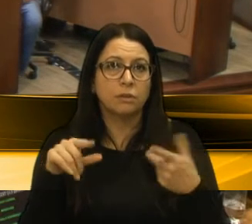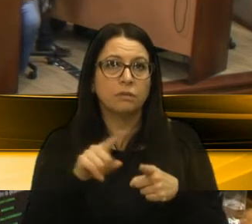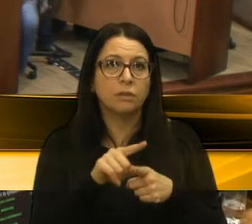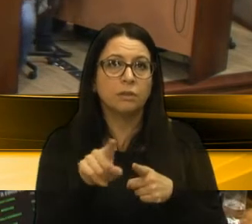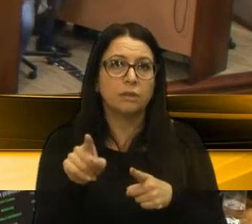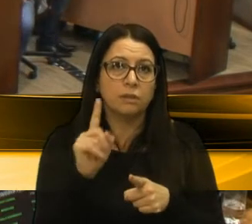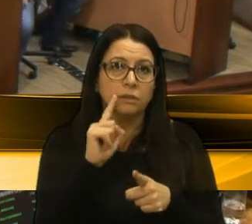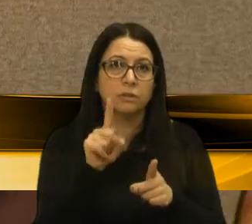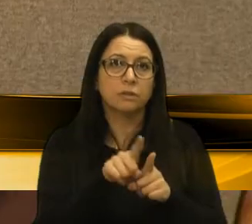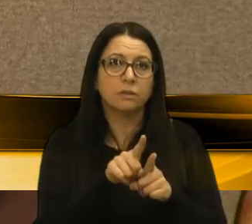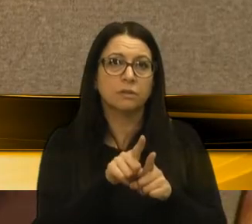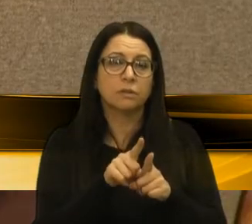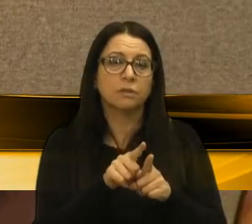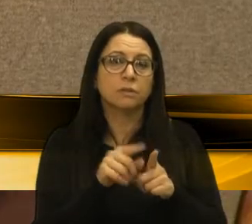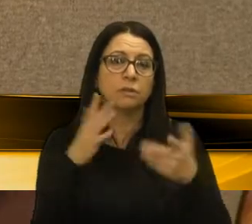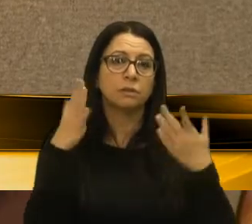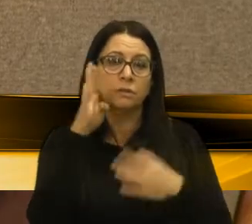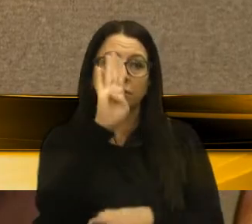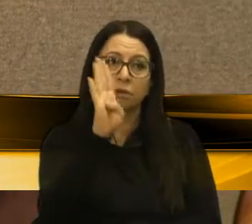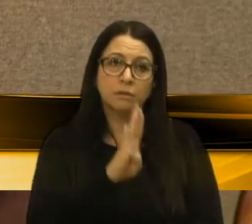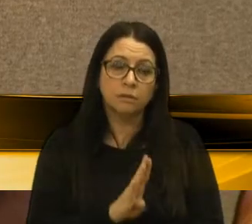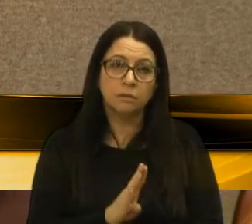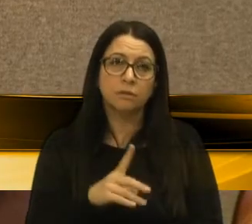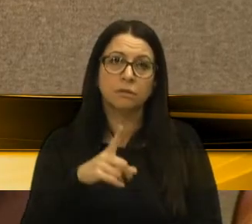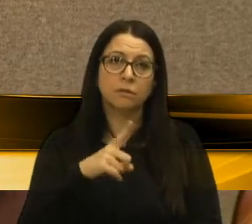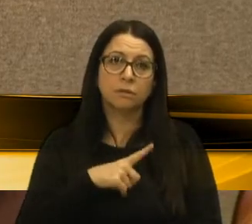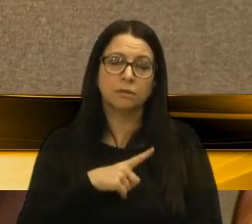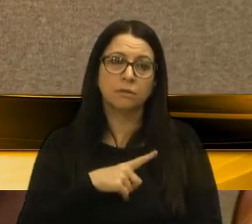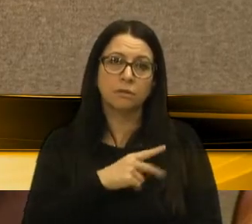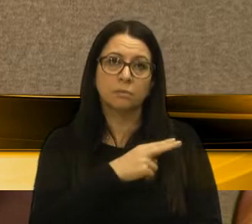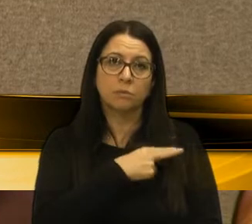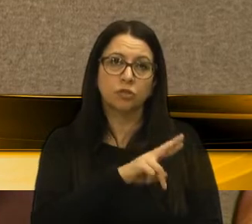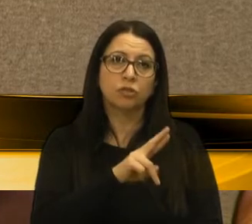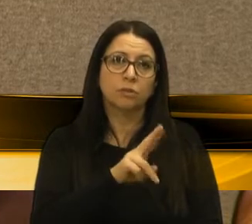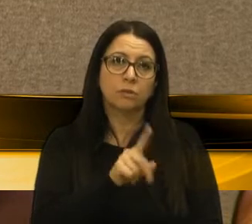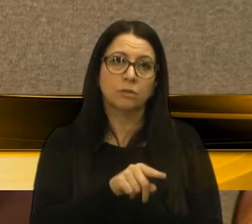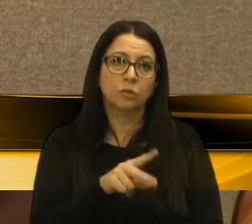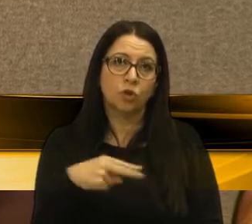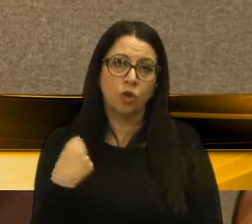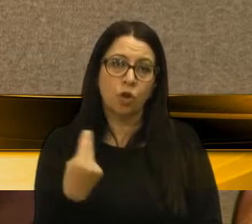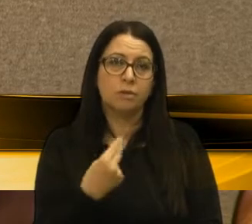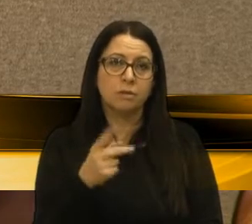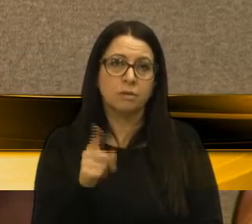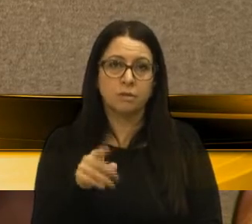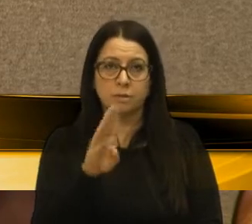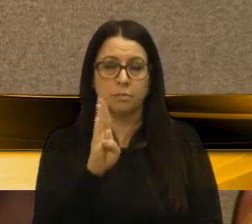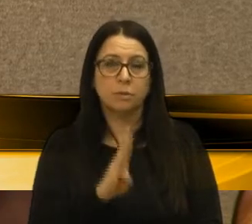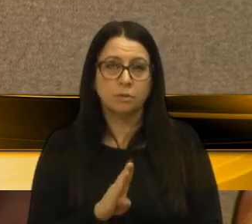o Brasil, porque o Brasil tem uma religião eminentemente nossa brasileira,